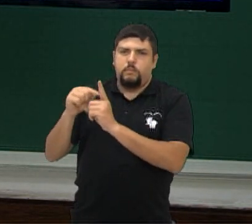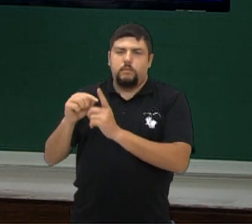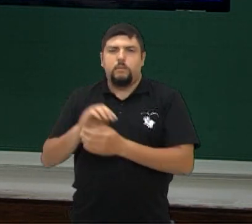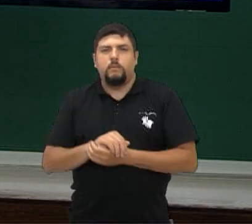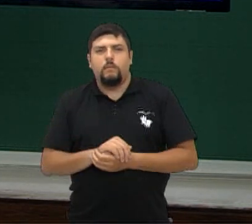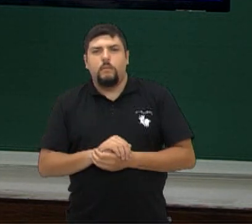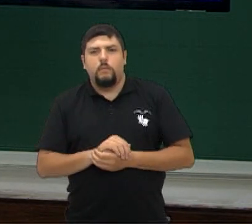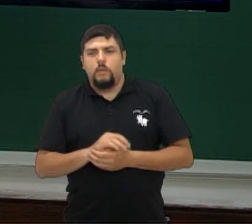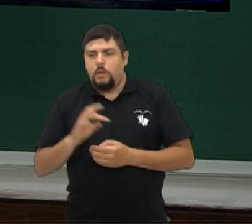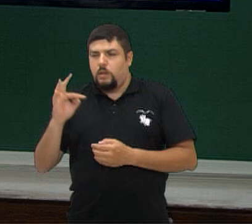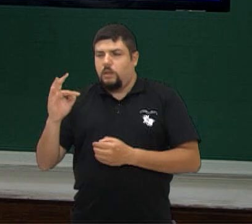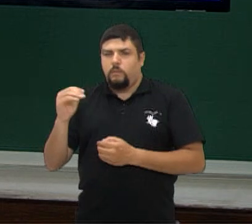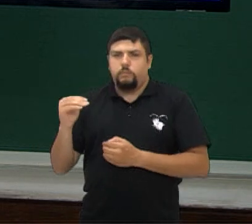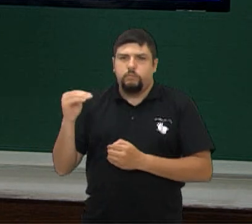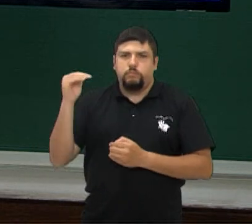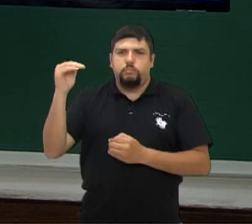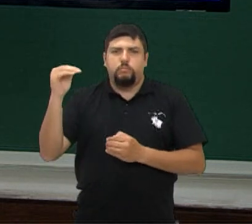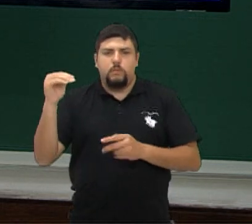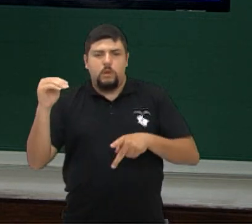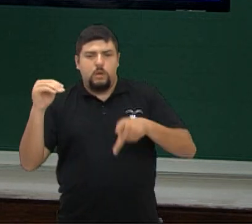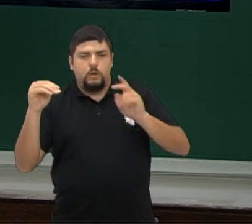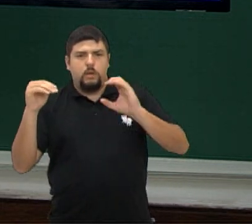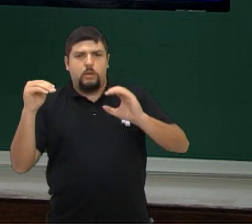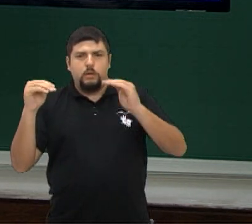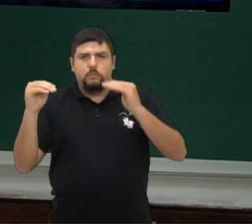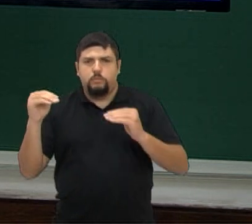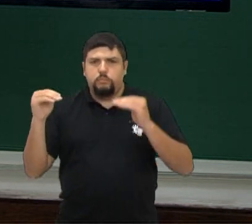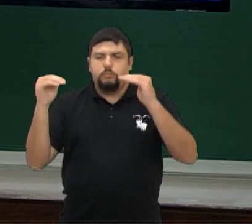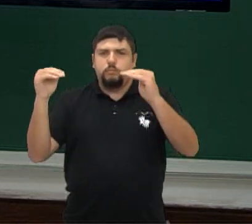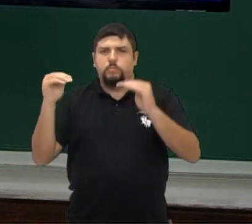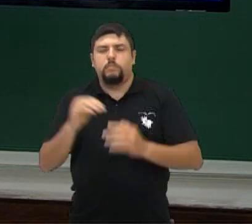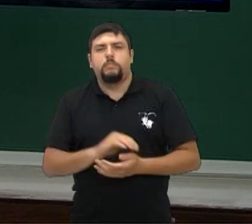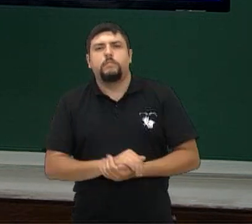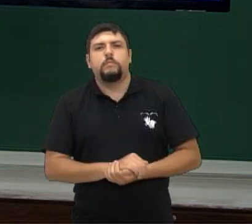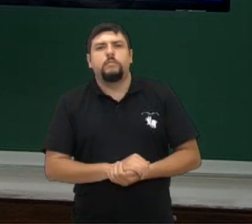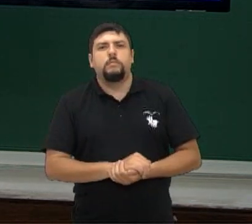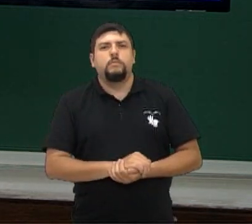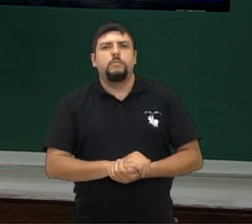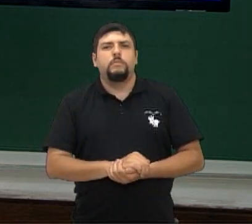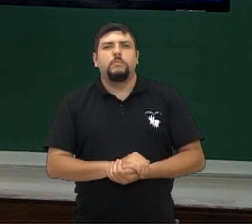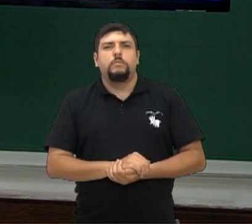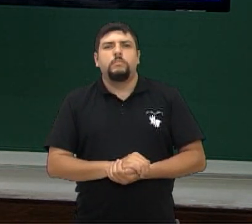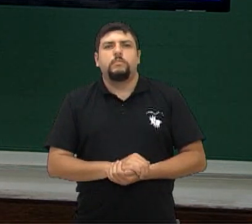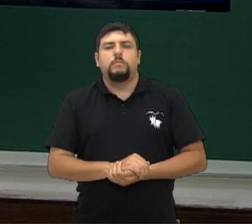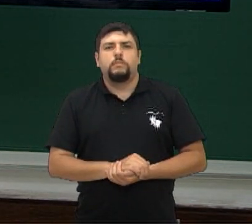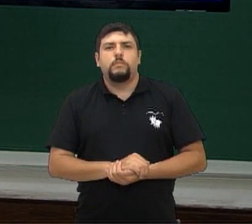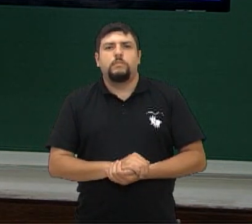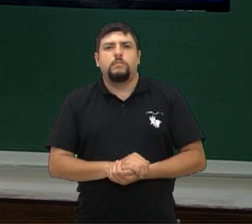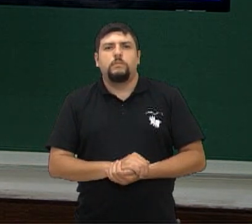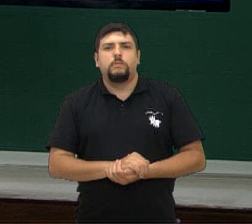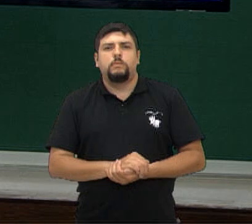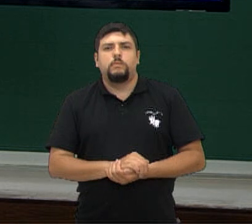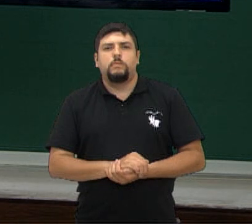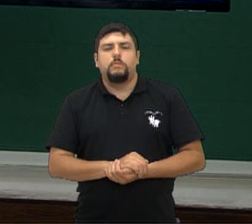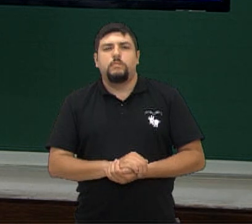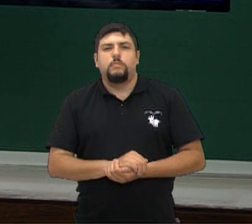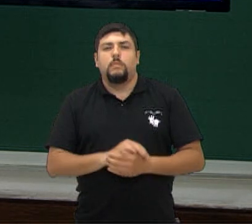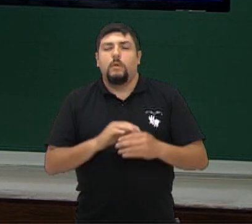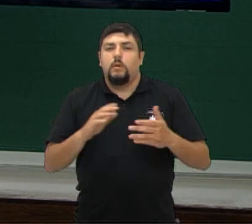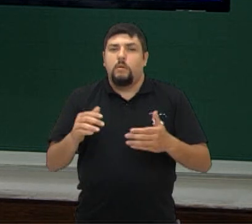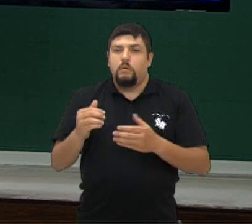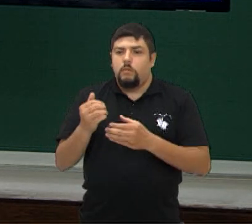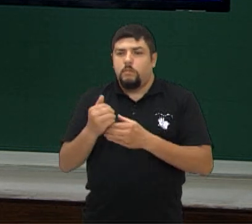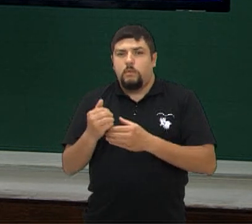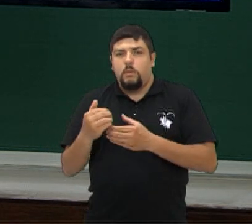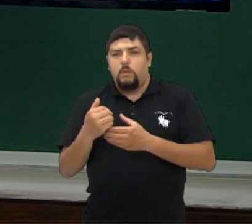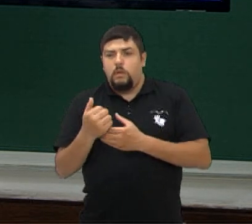temperatura aumenta o Kc, diminuição da temperatura diminui o Kc. Para processos exotérmicos, o Kc